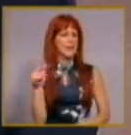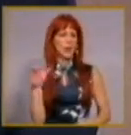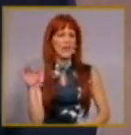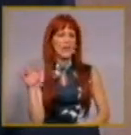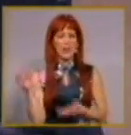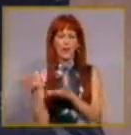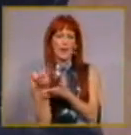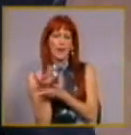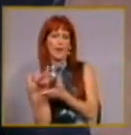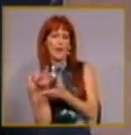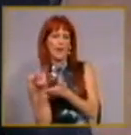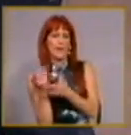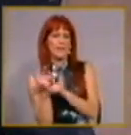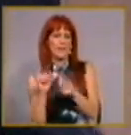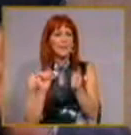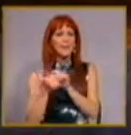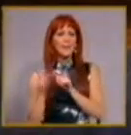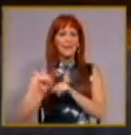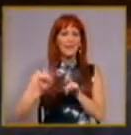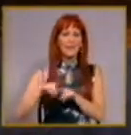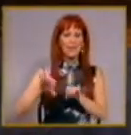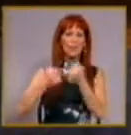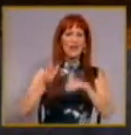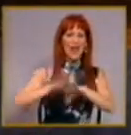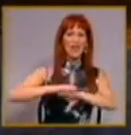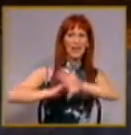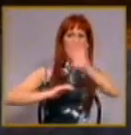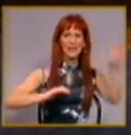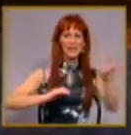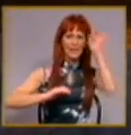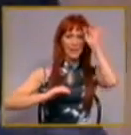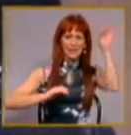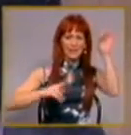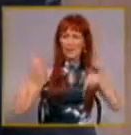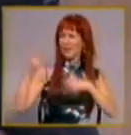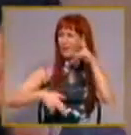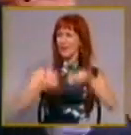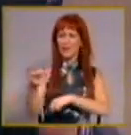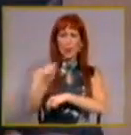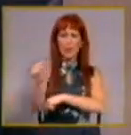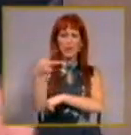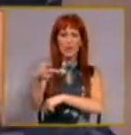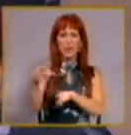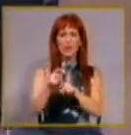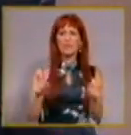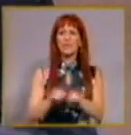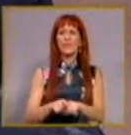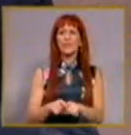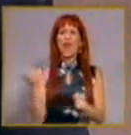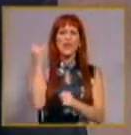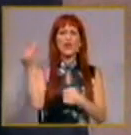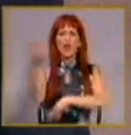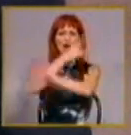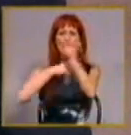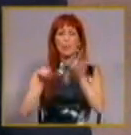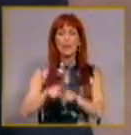Comunista Português, transforma-se hoje também num partido da esquerda radical, censurando a Troika, censurando as instituições